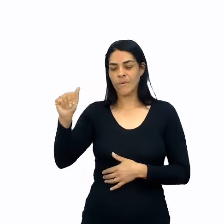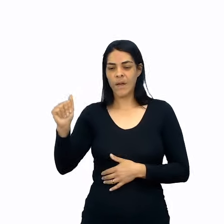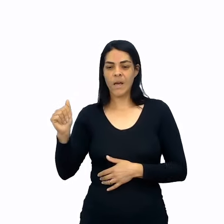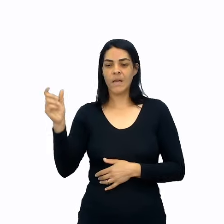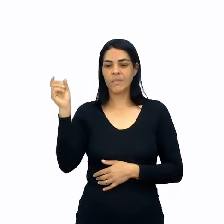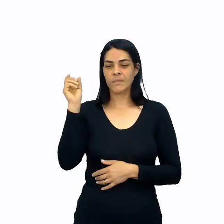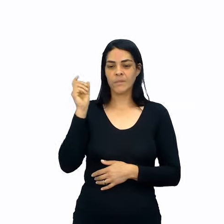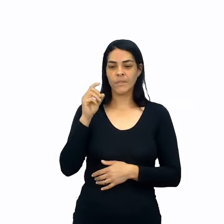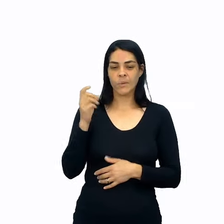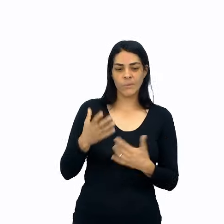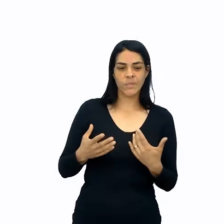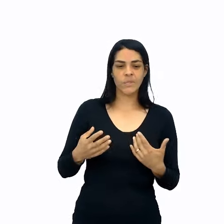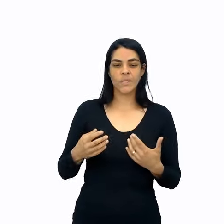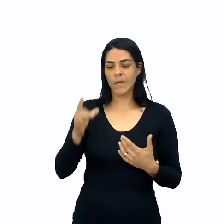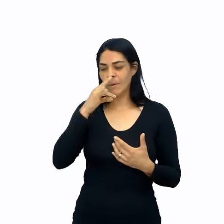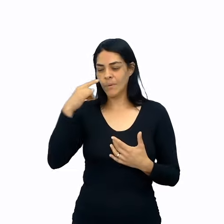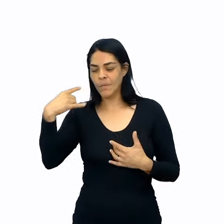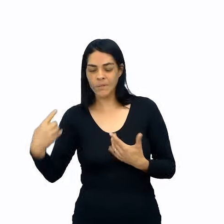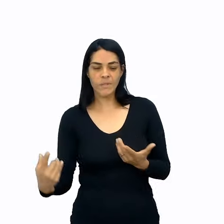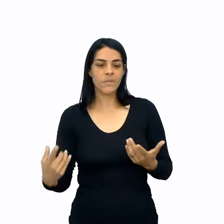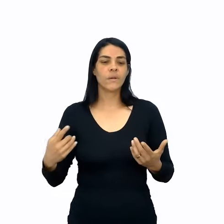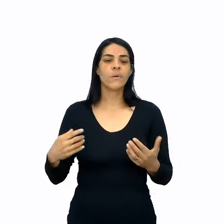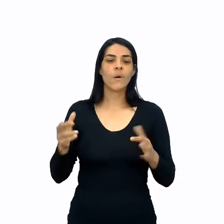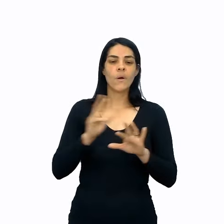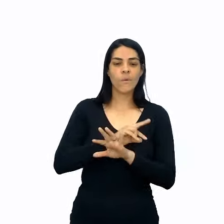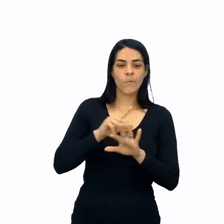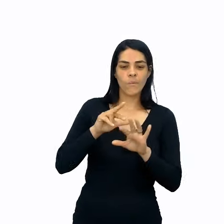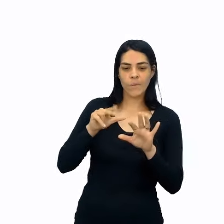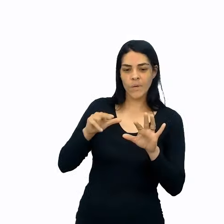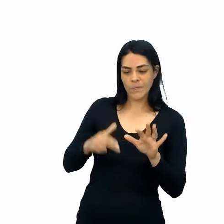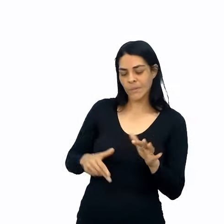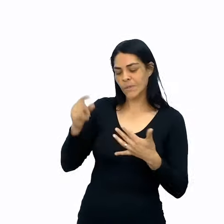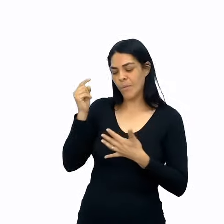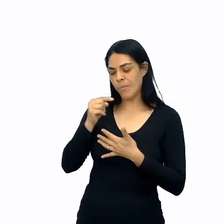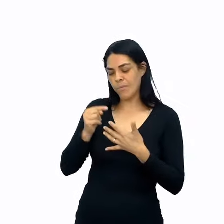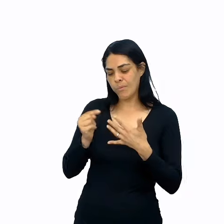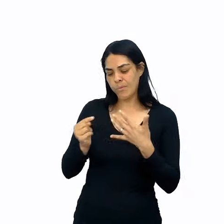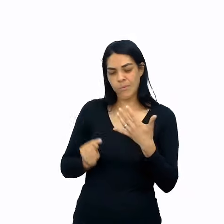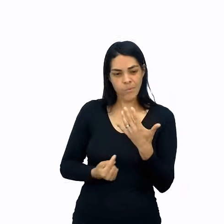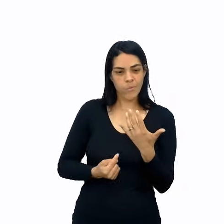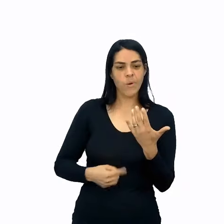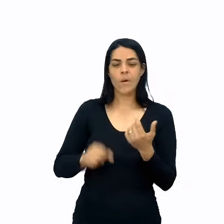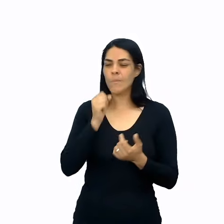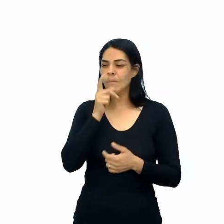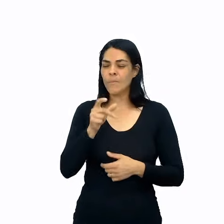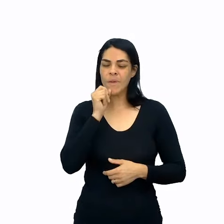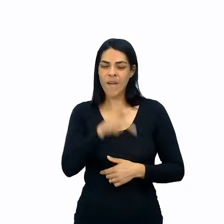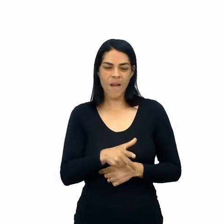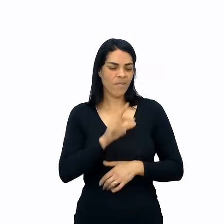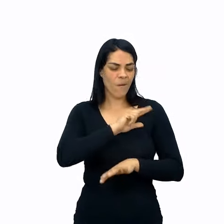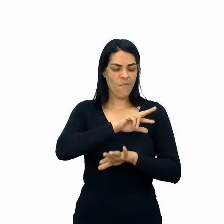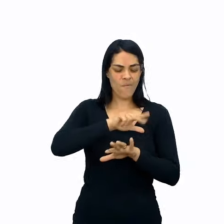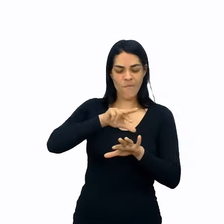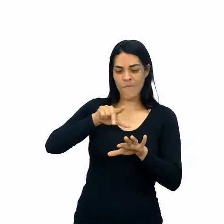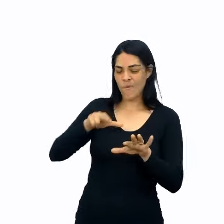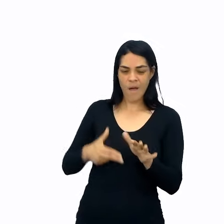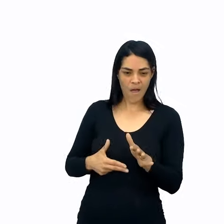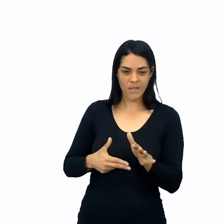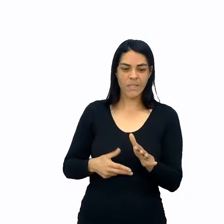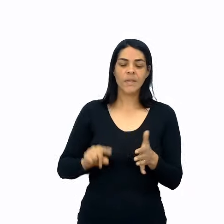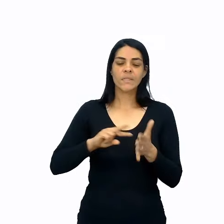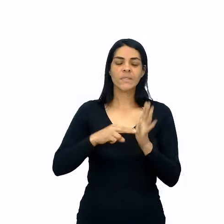narrativas de aventura, de ficção científica, conto, crônica, adivinha, piadas. Então, são gêneros